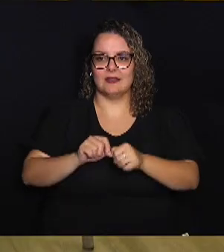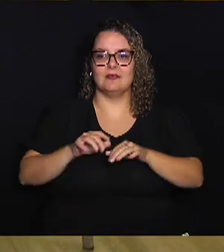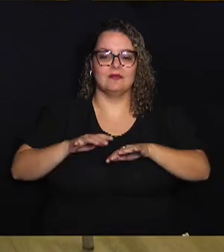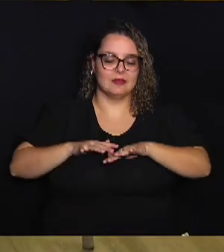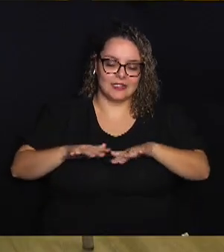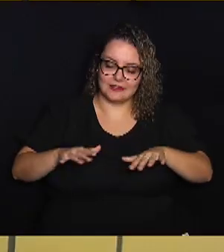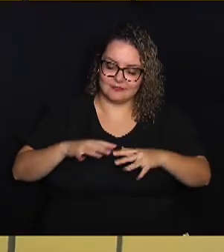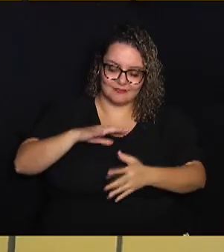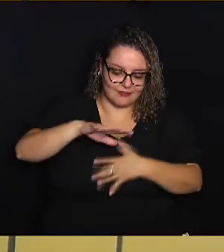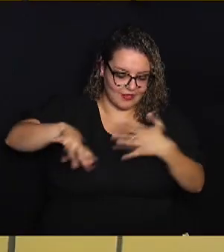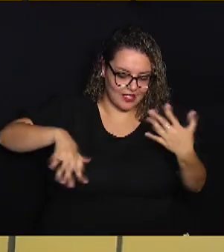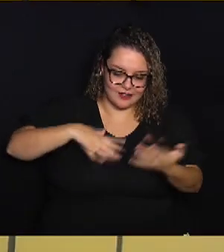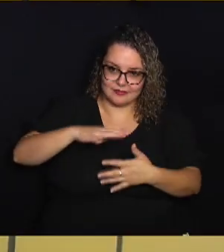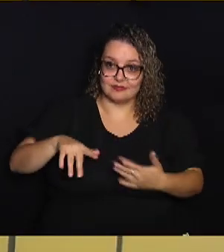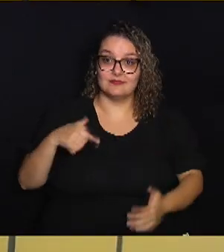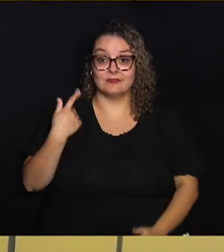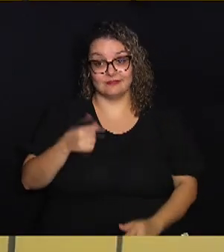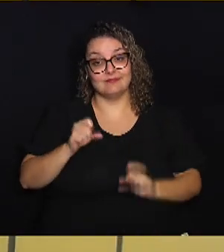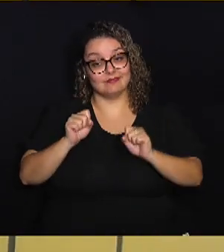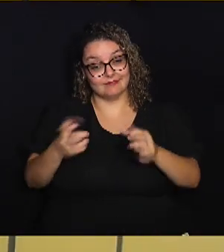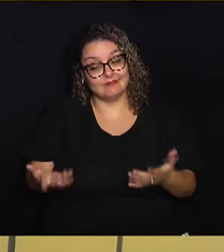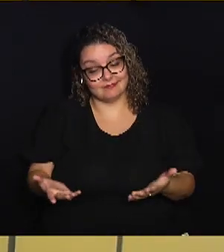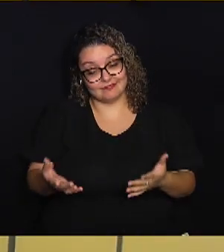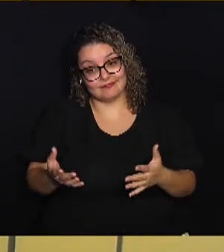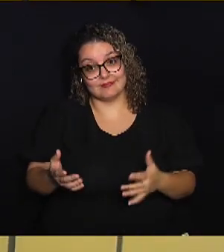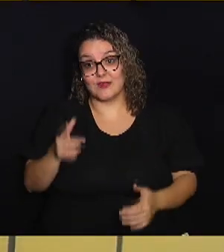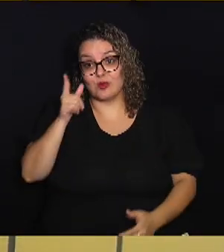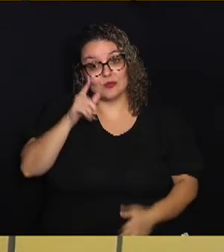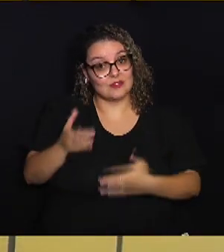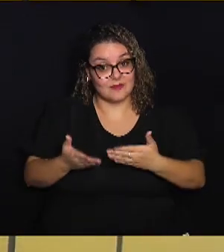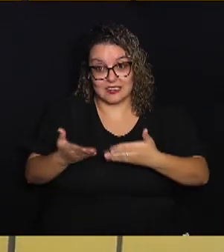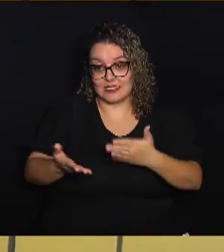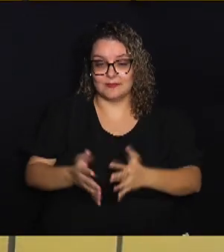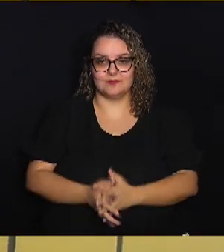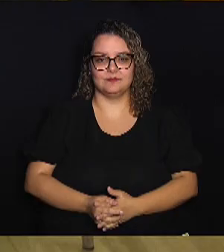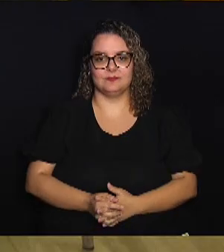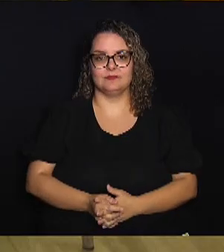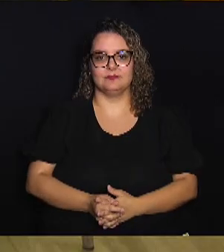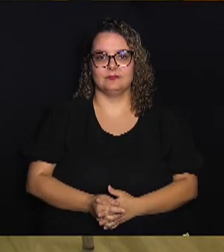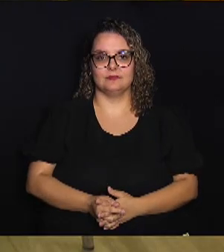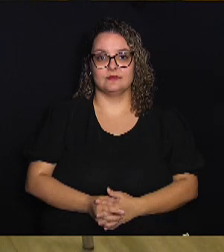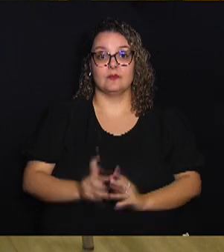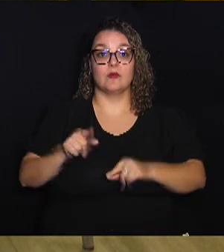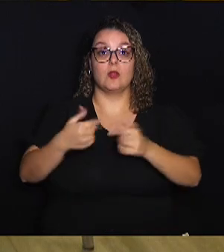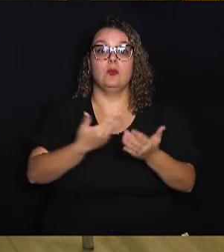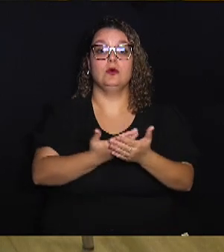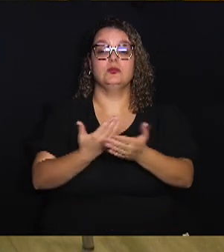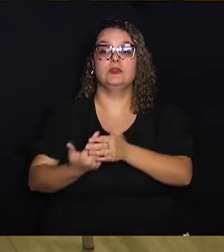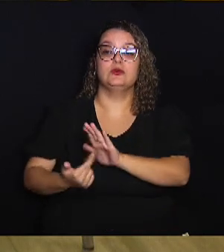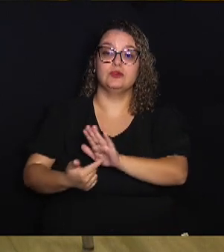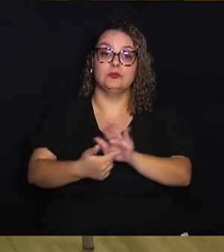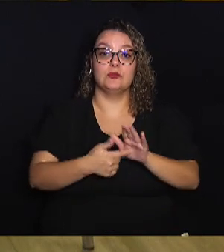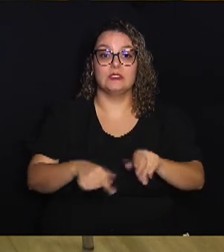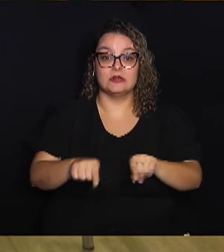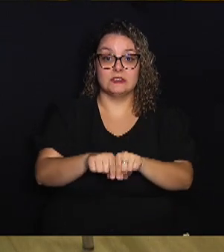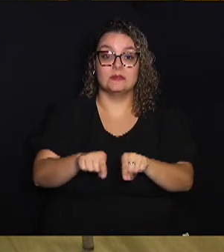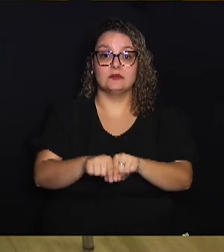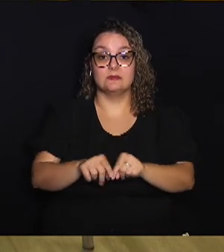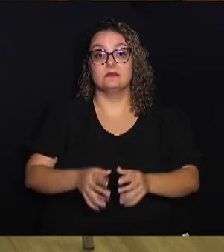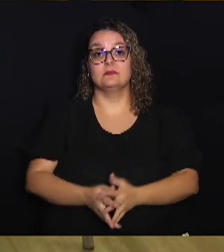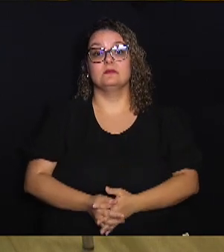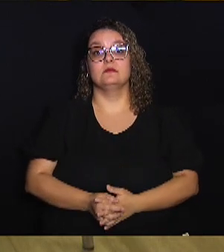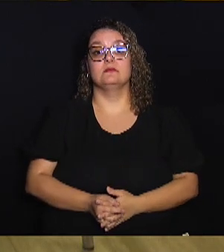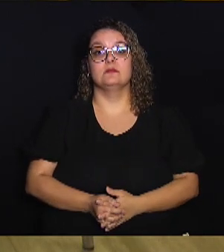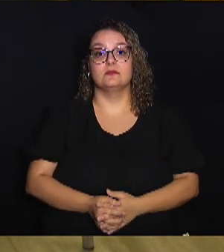a bagunça, para a gente poder simplesmente não conseguir lidar com a situação. Um outro estudo mostra, inclusive, gente, que olha,